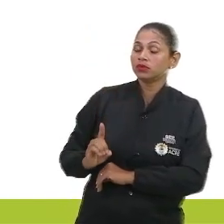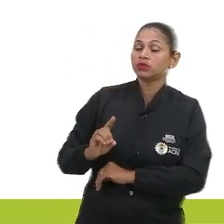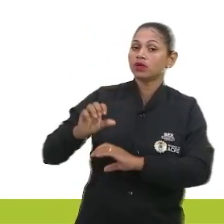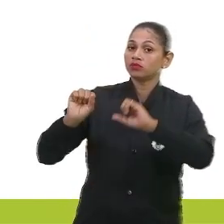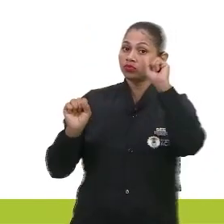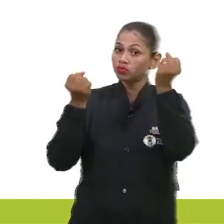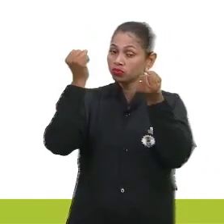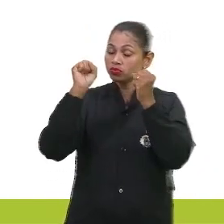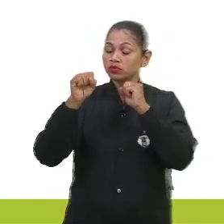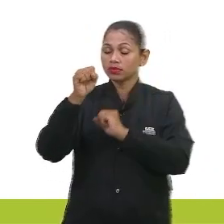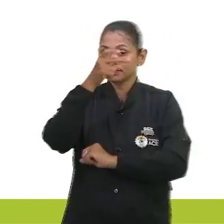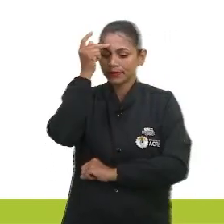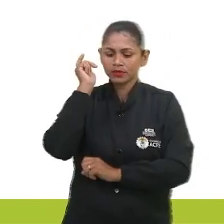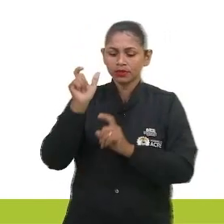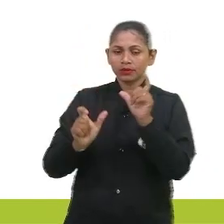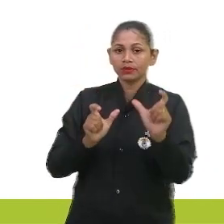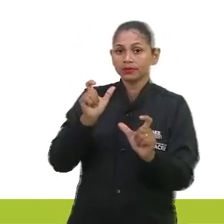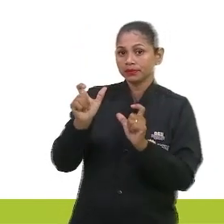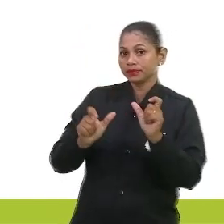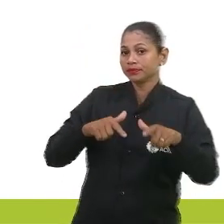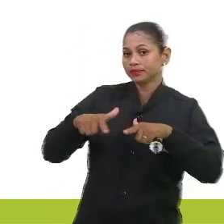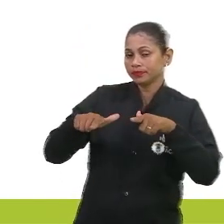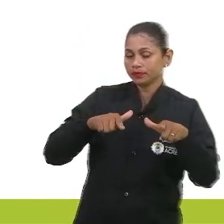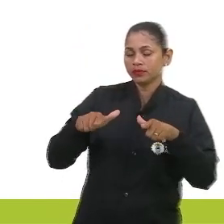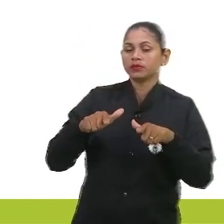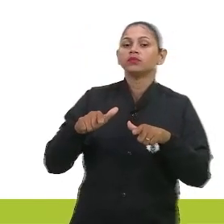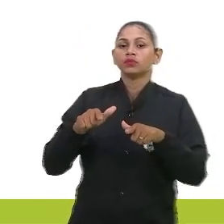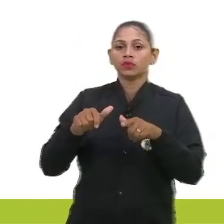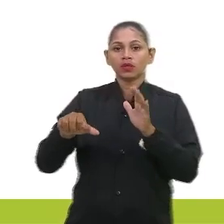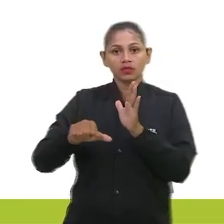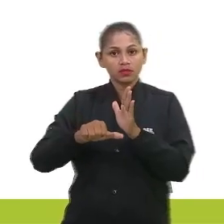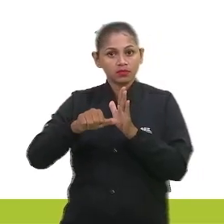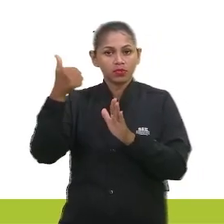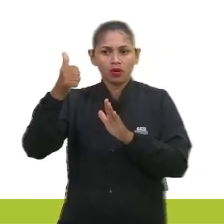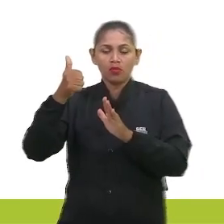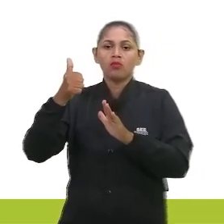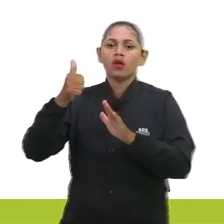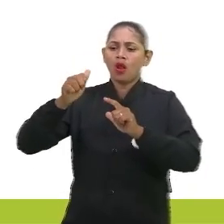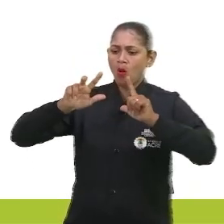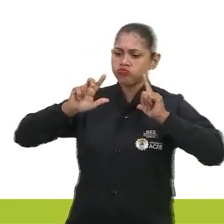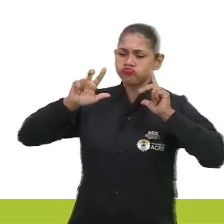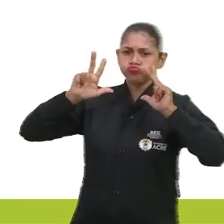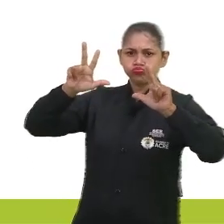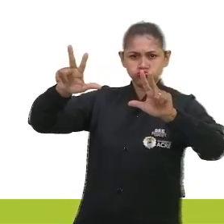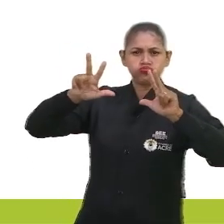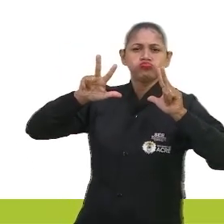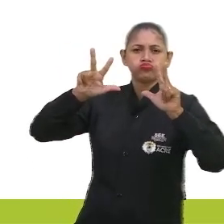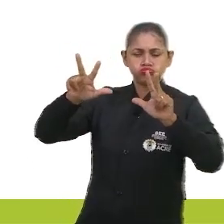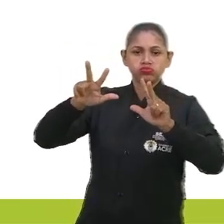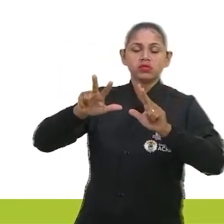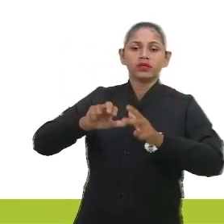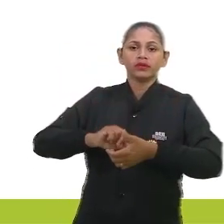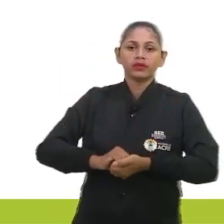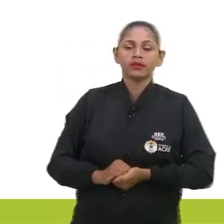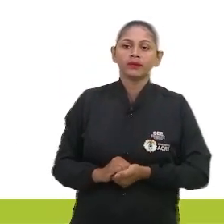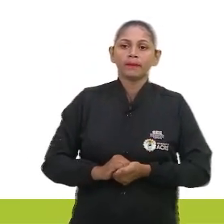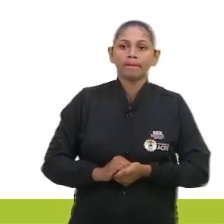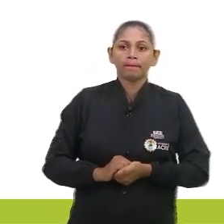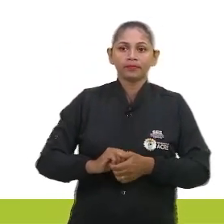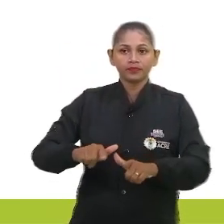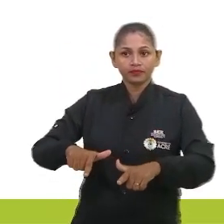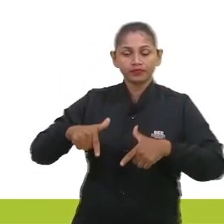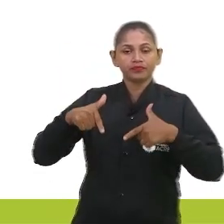nos sindicatos trabalhistas, né? Nós temos as primeiras greves do Brasil. E a luta da mídia alternativa, ela também